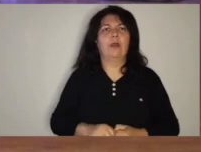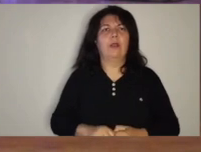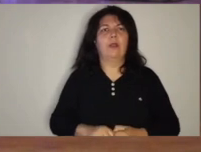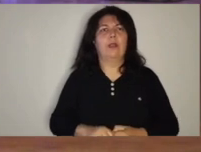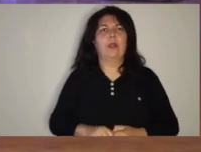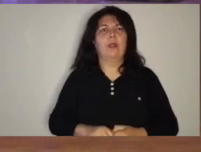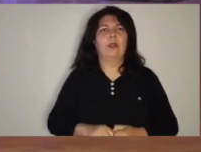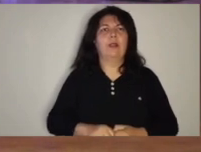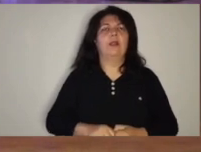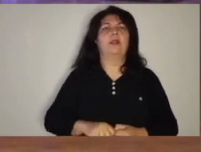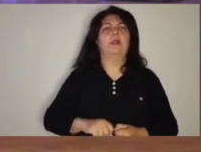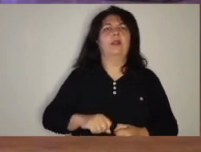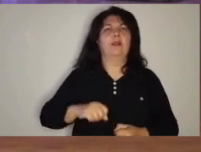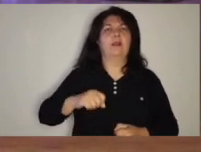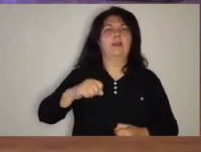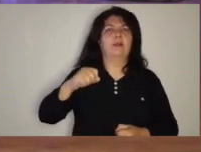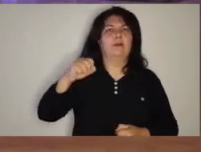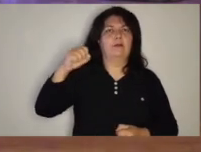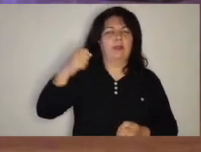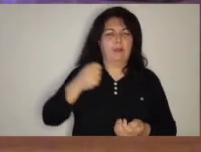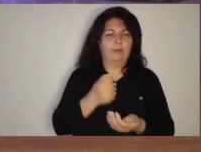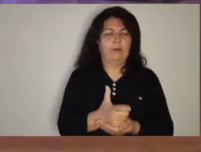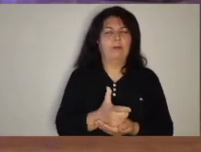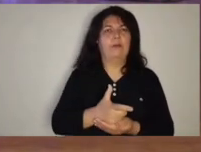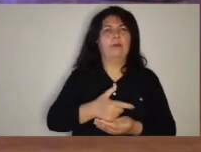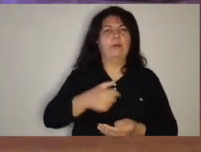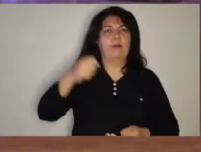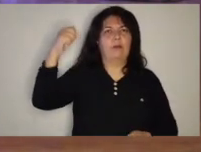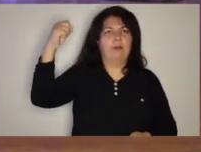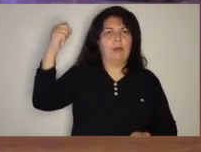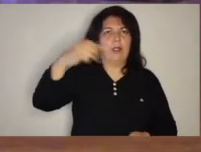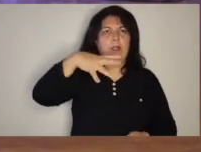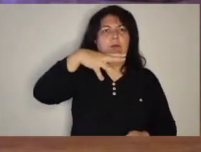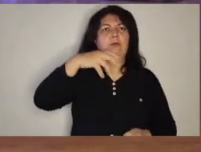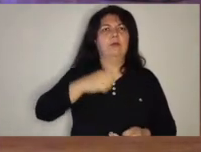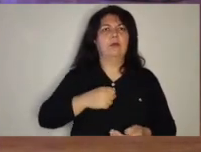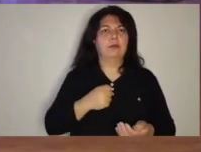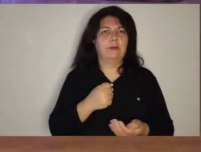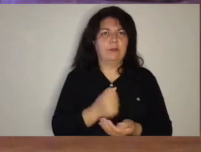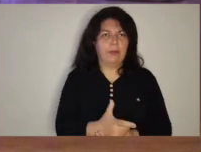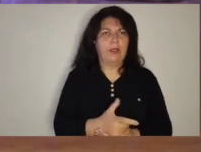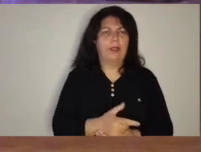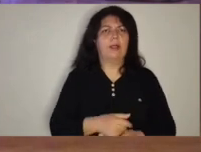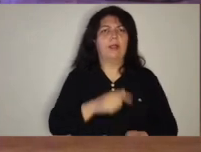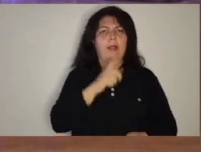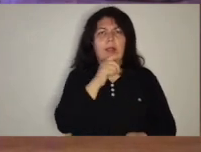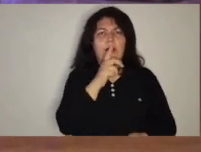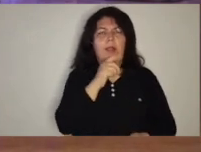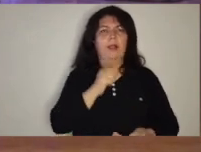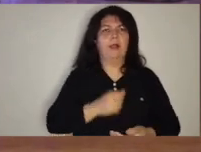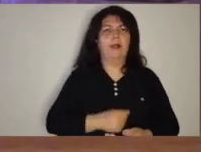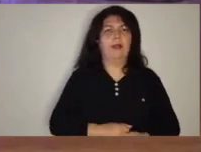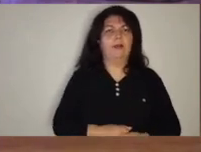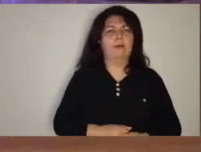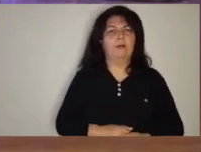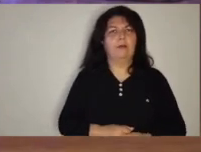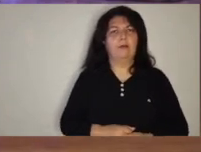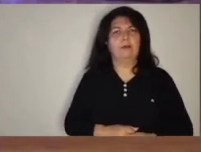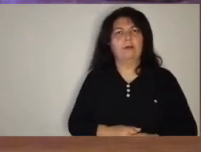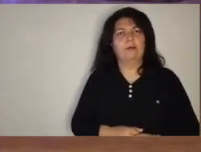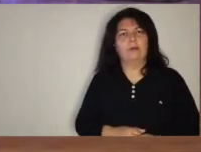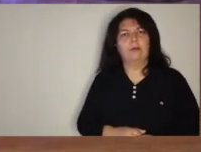pagar. Todo mês vai vir a conta de luz, a conta de água, né? A compra do mês que você tem que